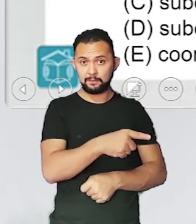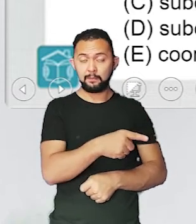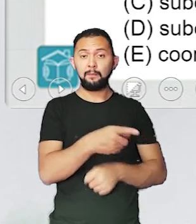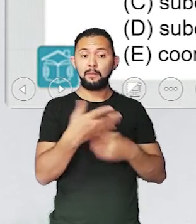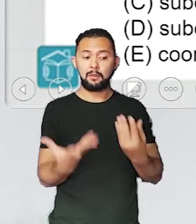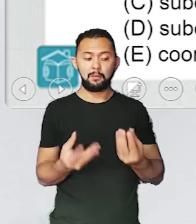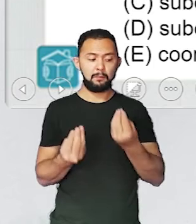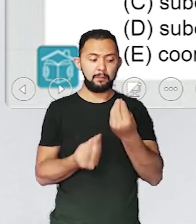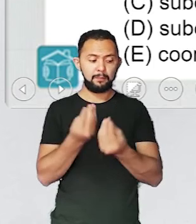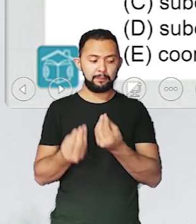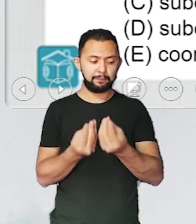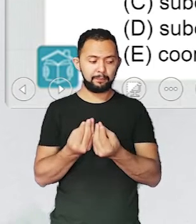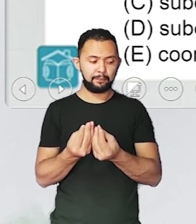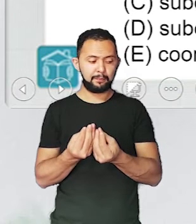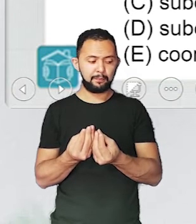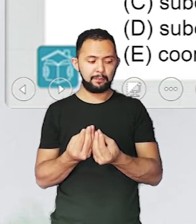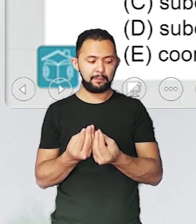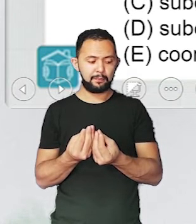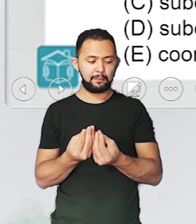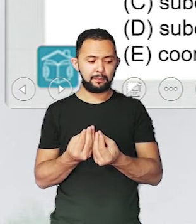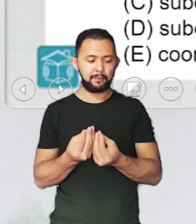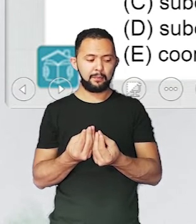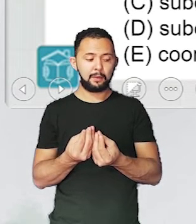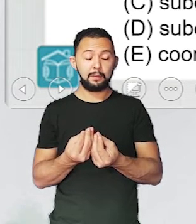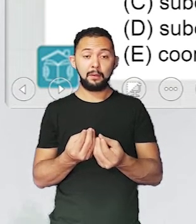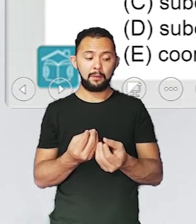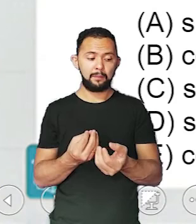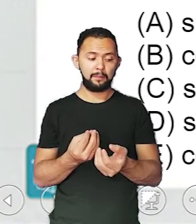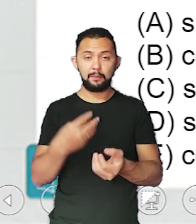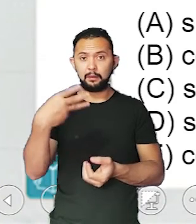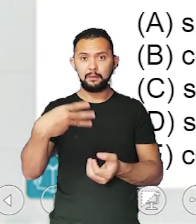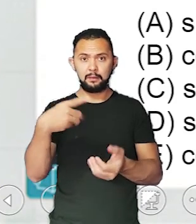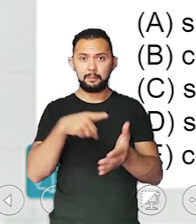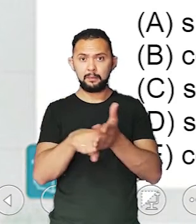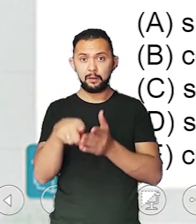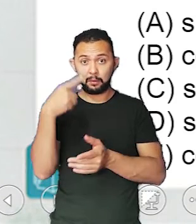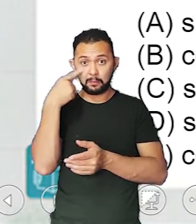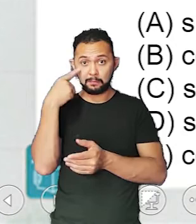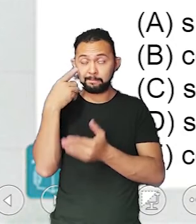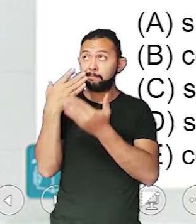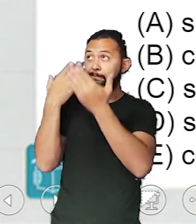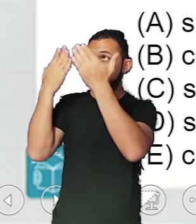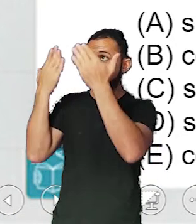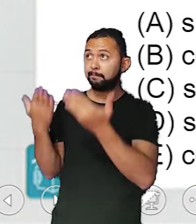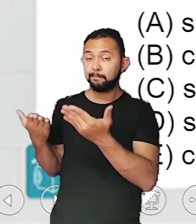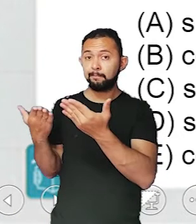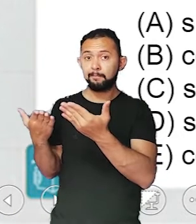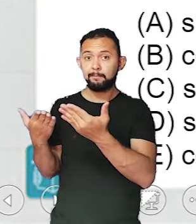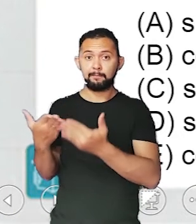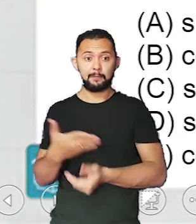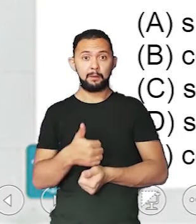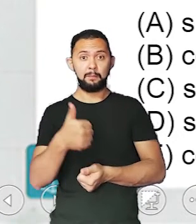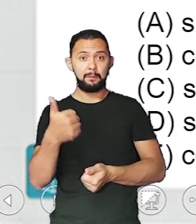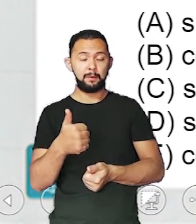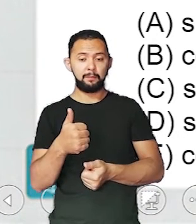pode considerar aqui, ó, das alternativas, né? Ele vai querer aqui na questão, vamos observar logo o comando. A primeira parte do